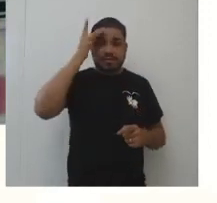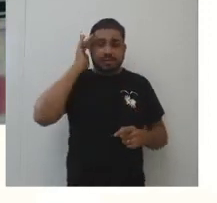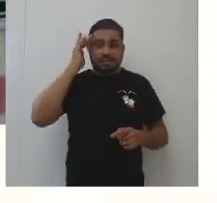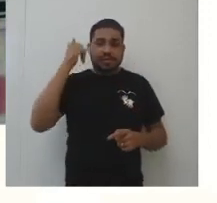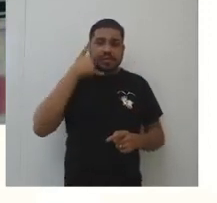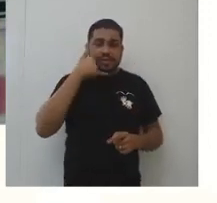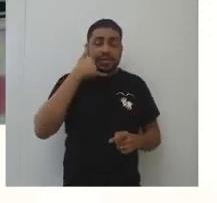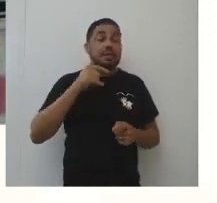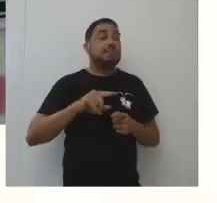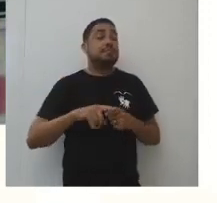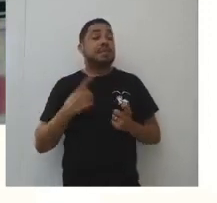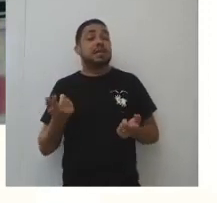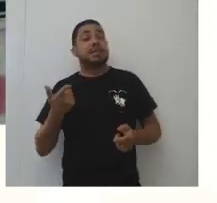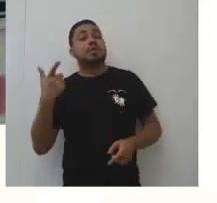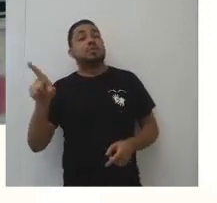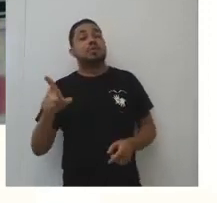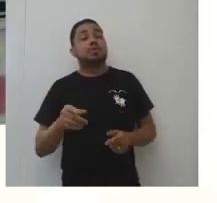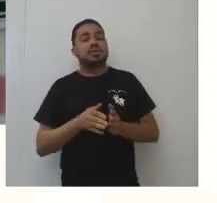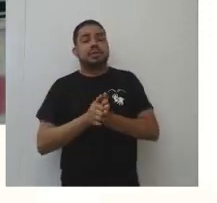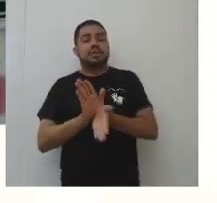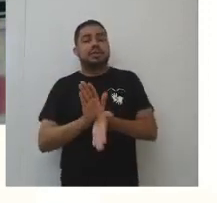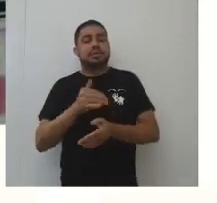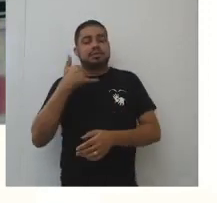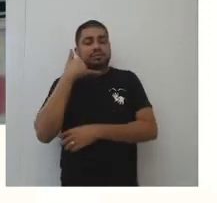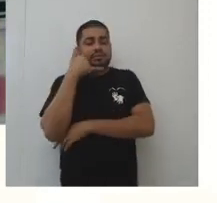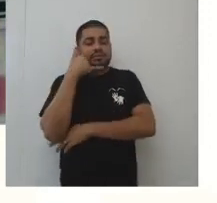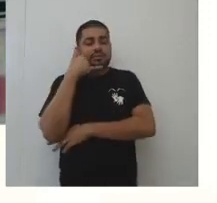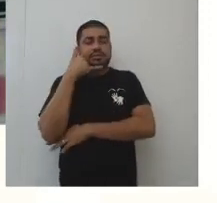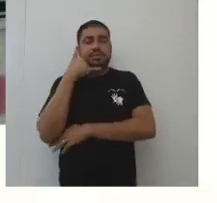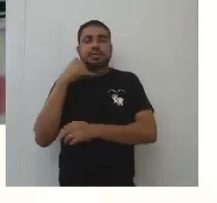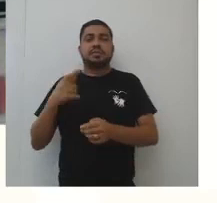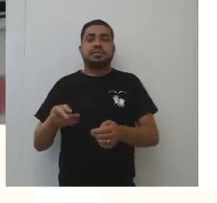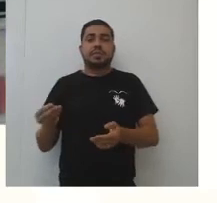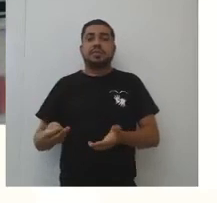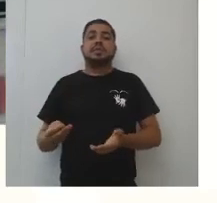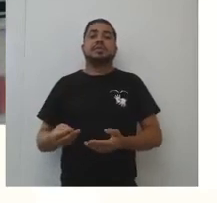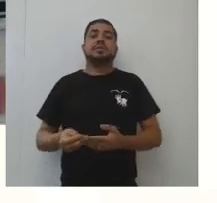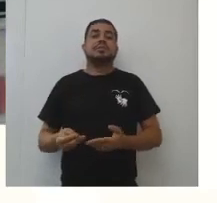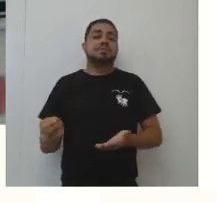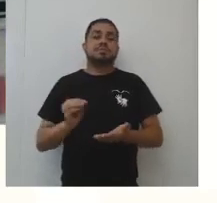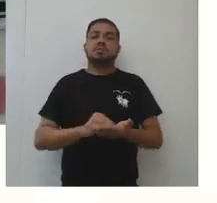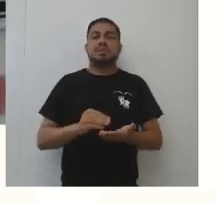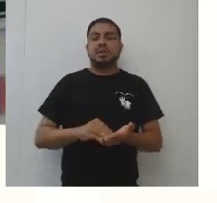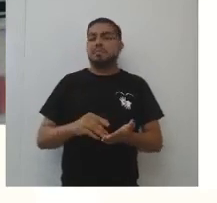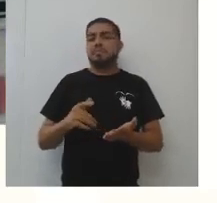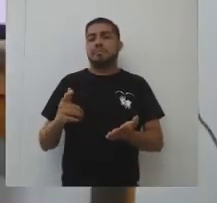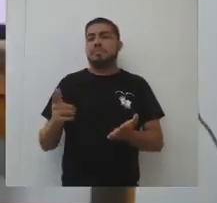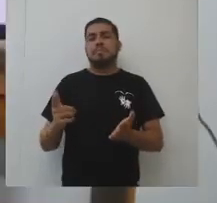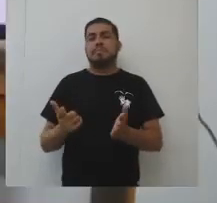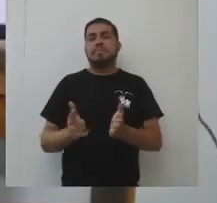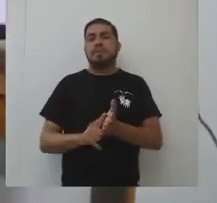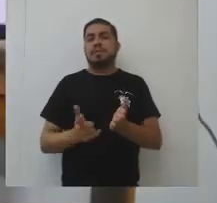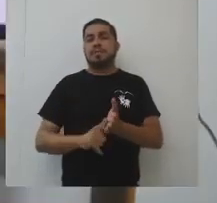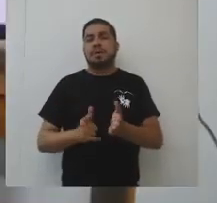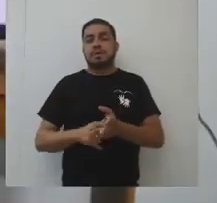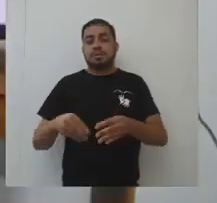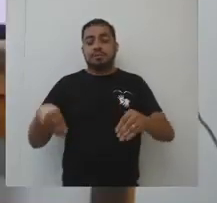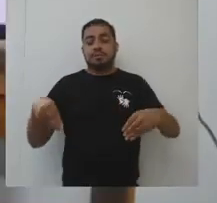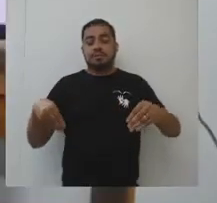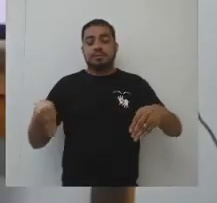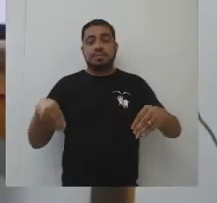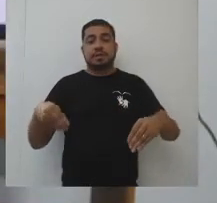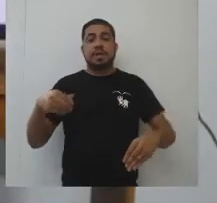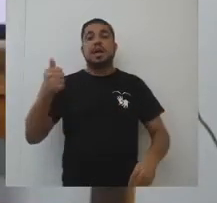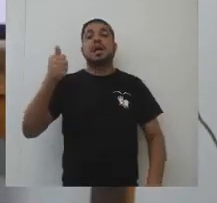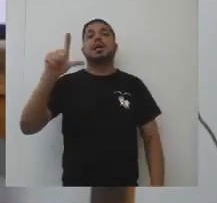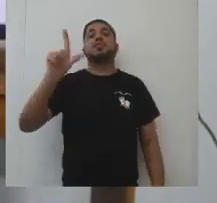pessoa. Só que na outra pessoa, você pega o celular dela e coloca aqueles papel alumínio. Às vezes você vai na casa,